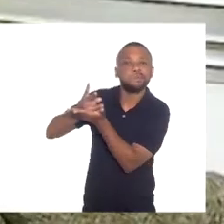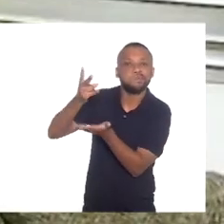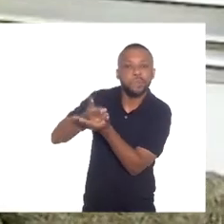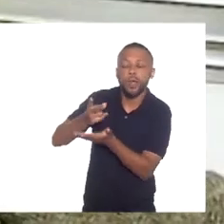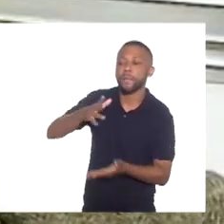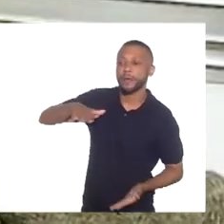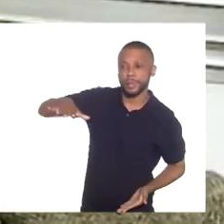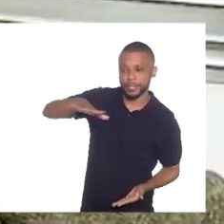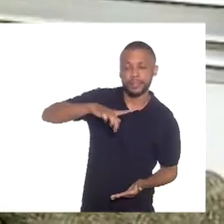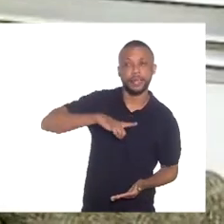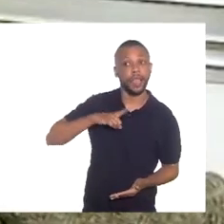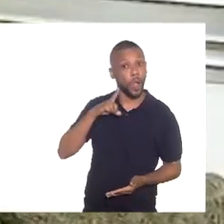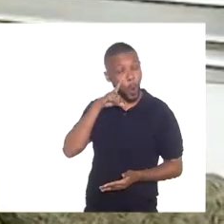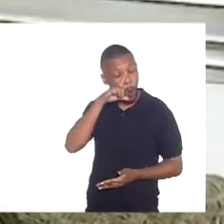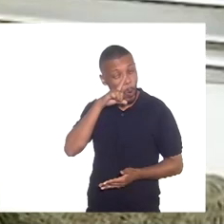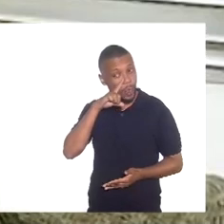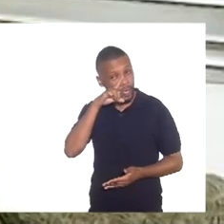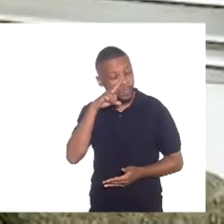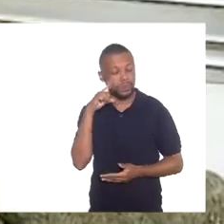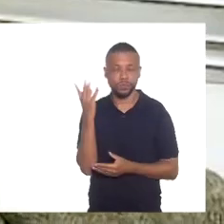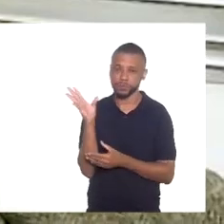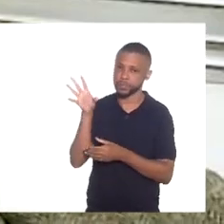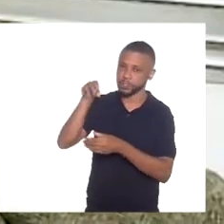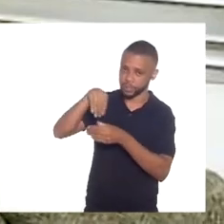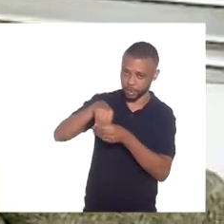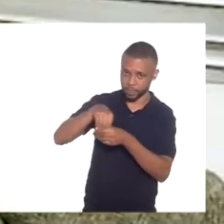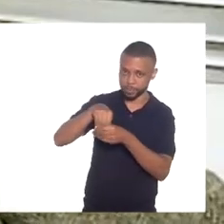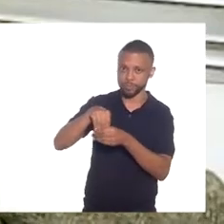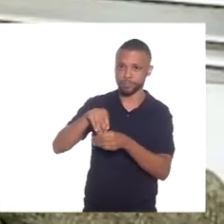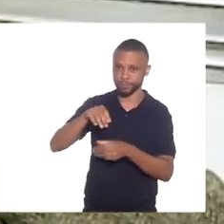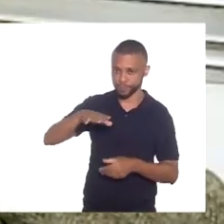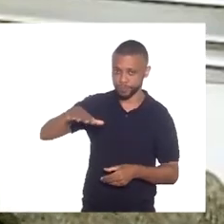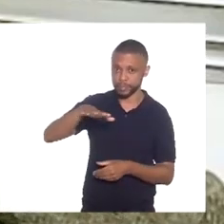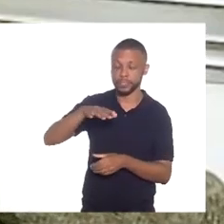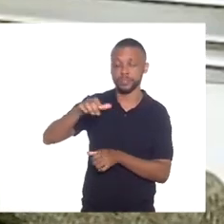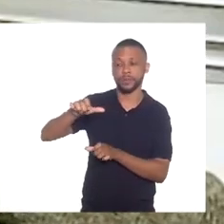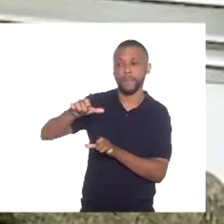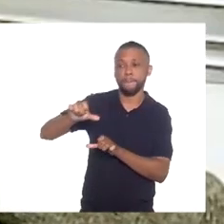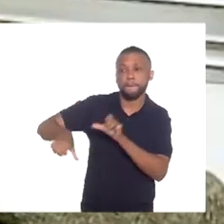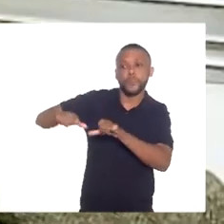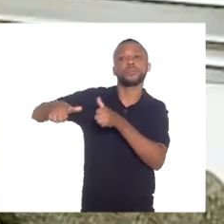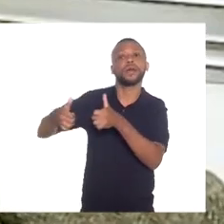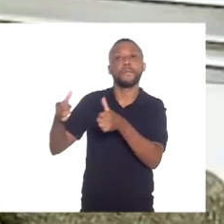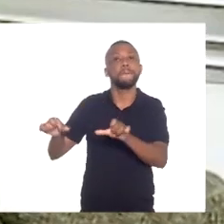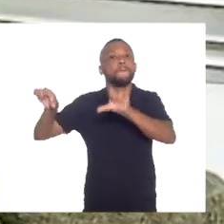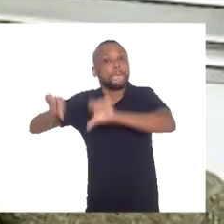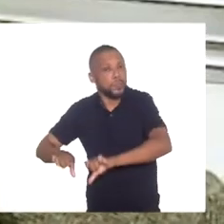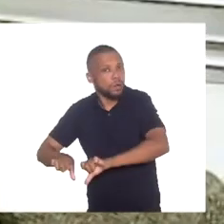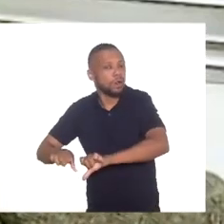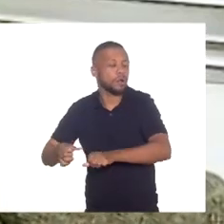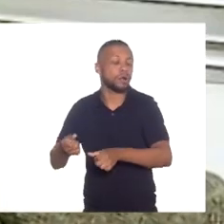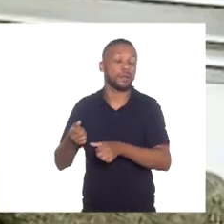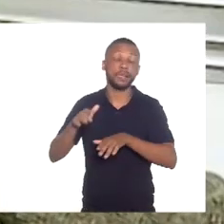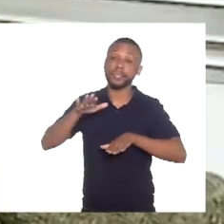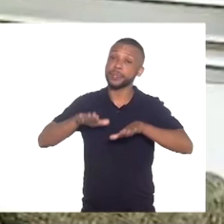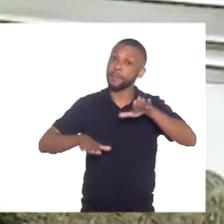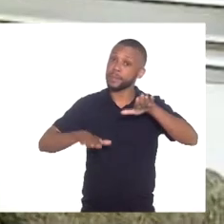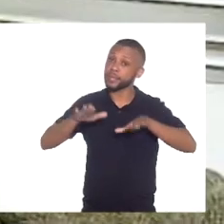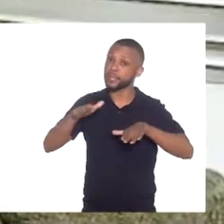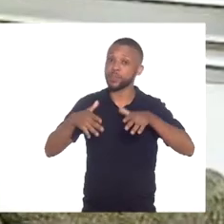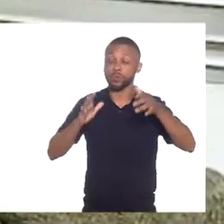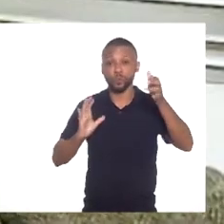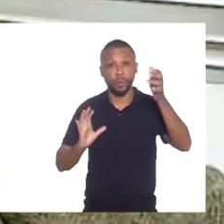tenha um risco embutido de se alterar para pior, né? Porque, dependendo do momento